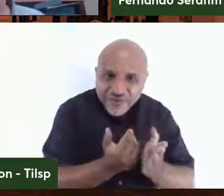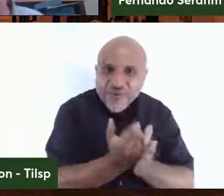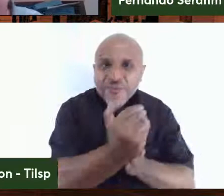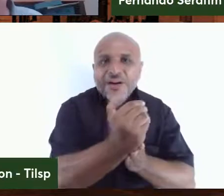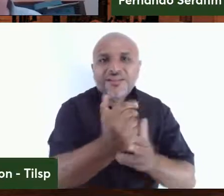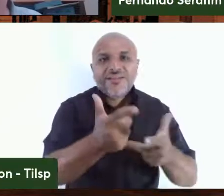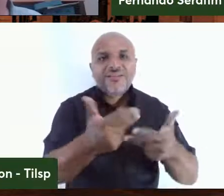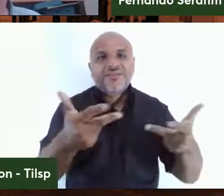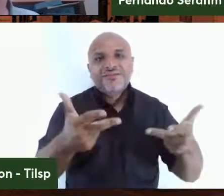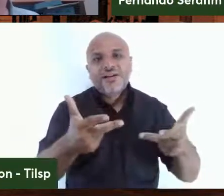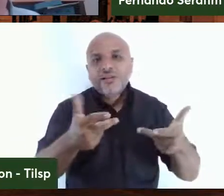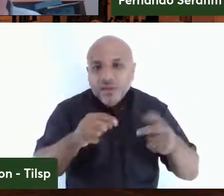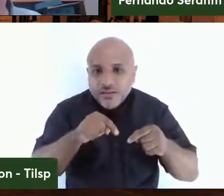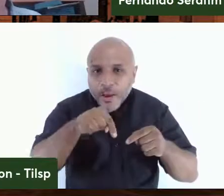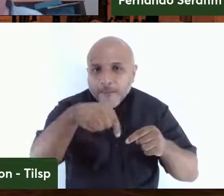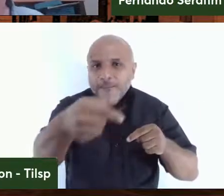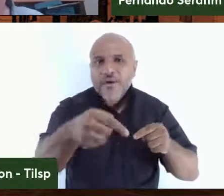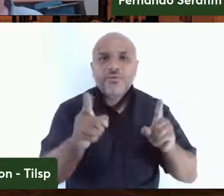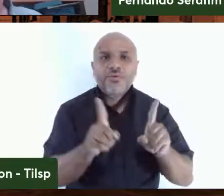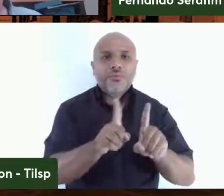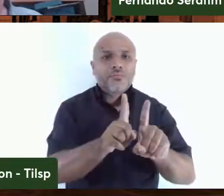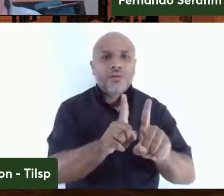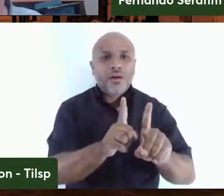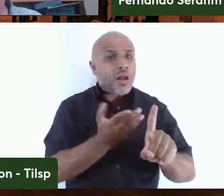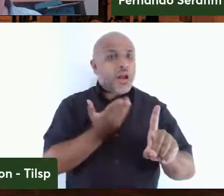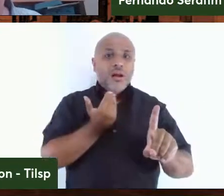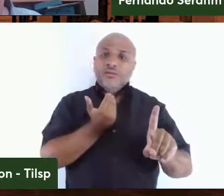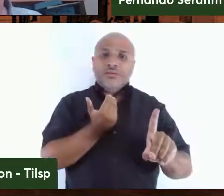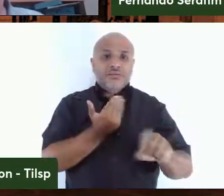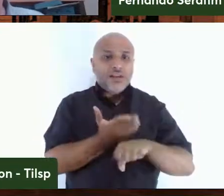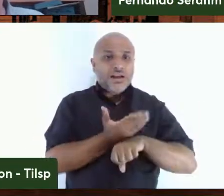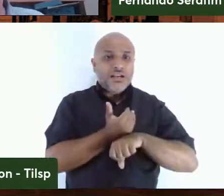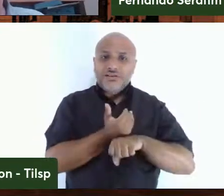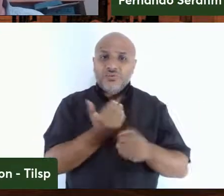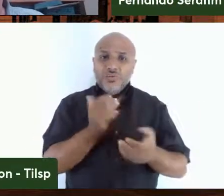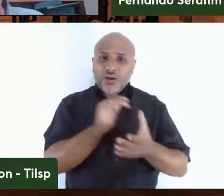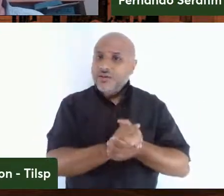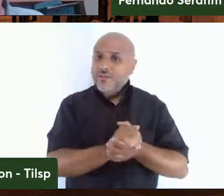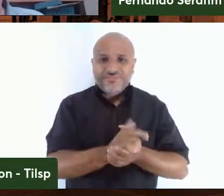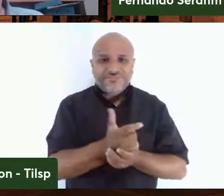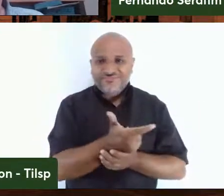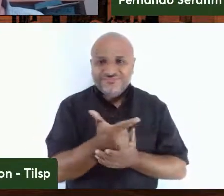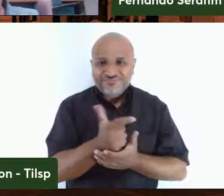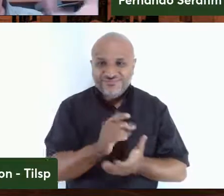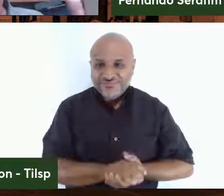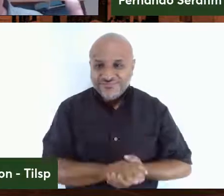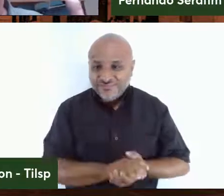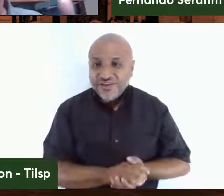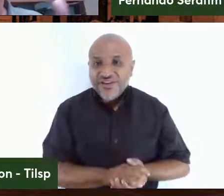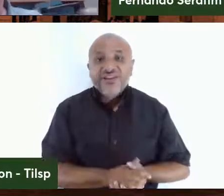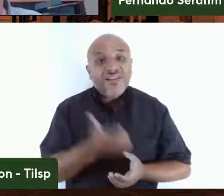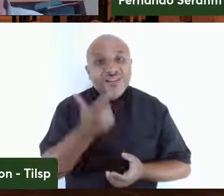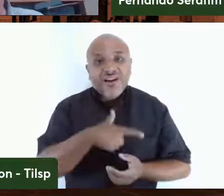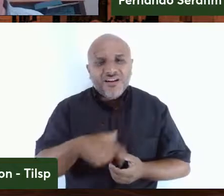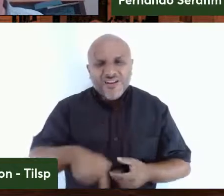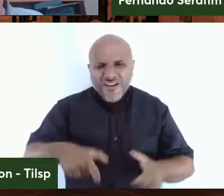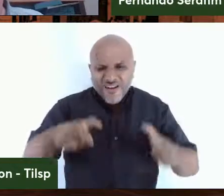Uhum. É a partir do casamento. Antes não. Então tem um momento em que o diabo